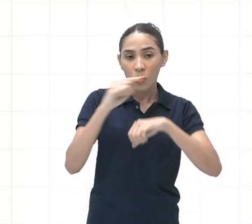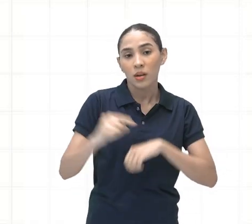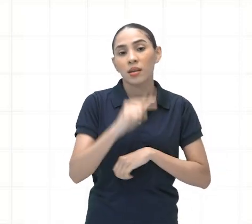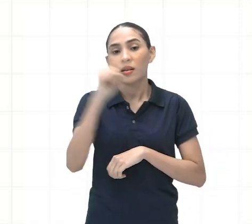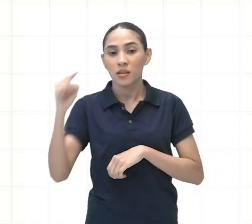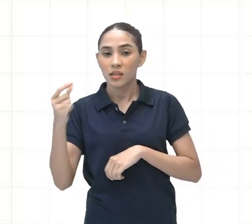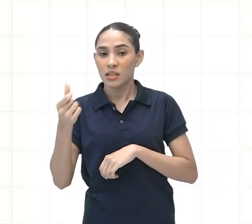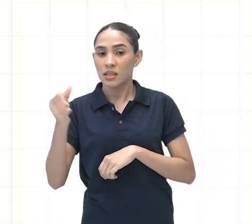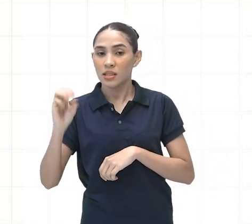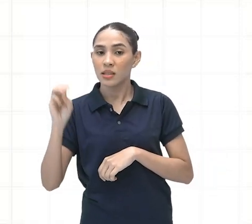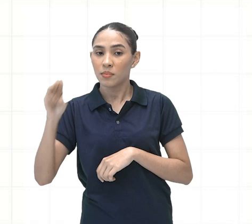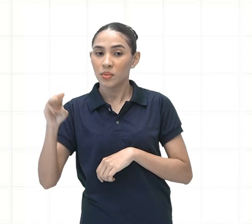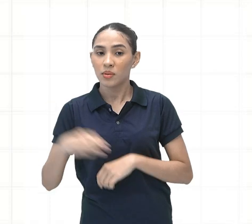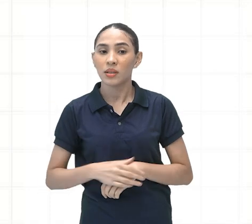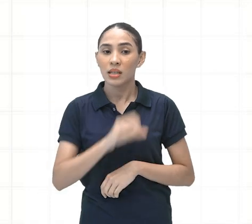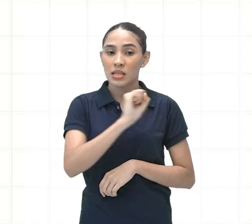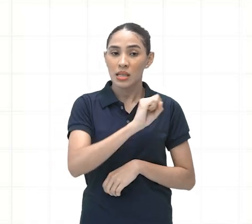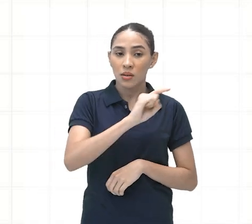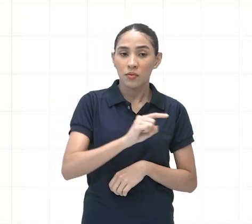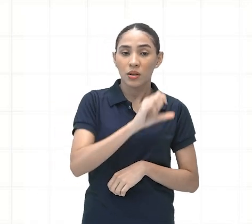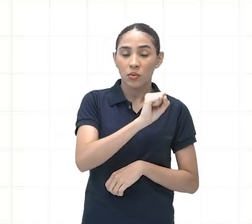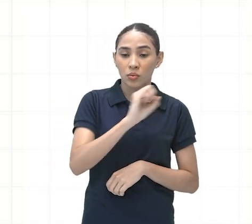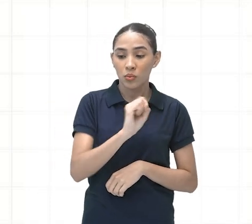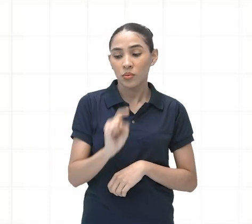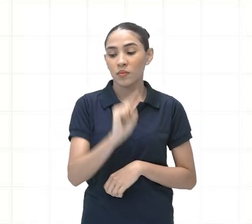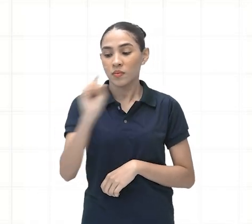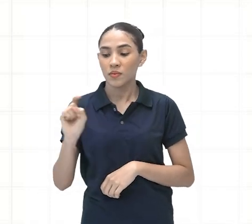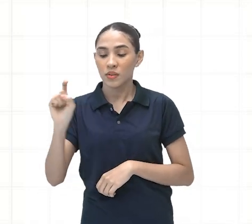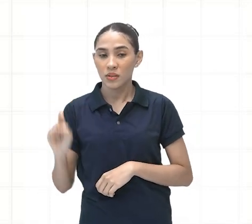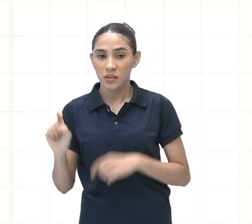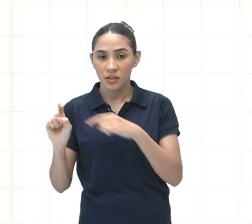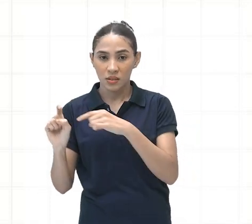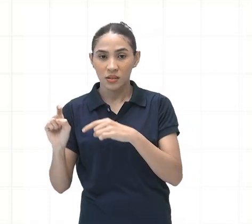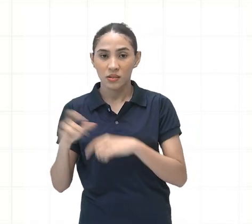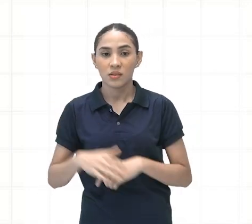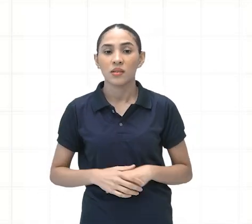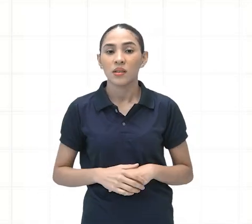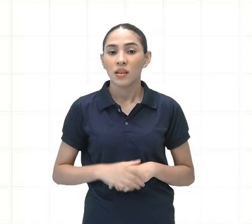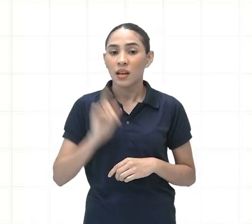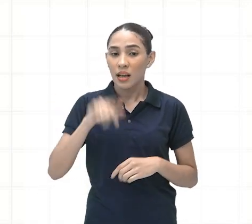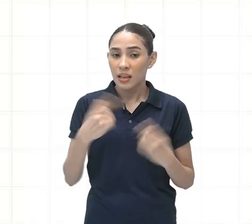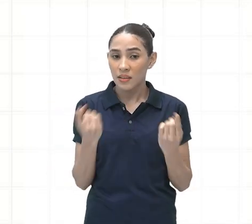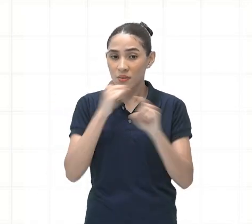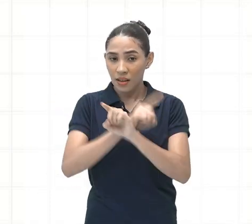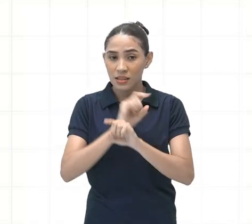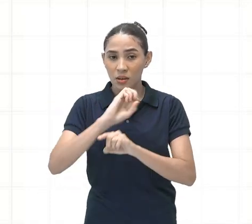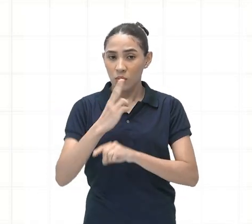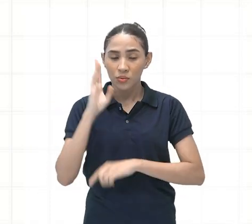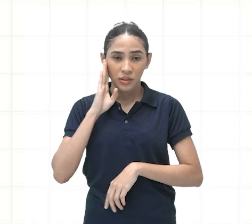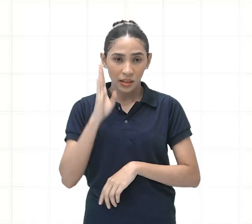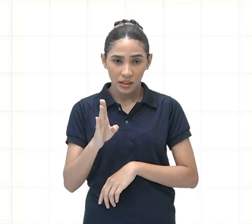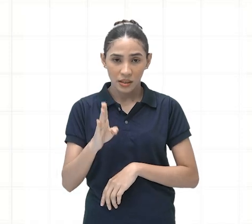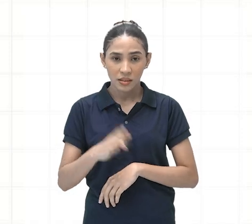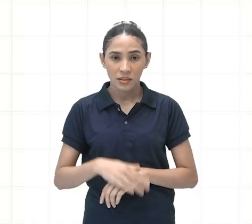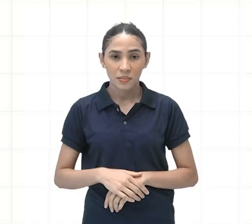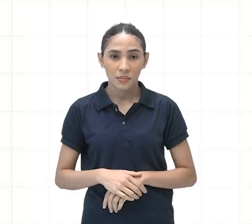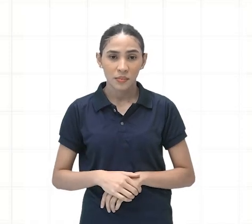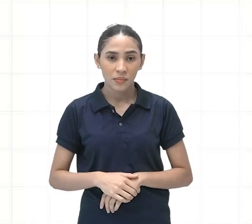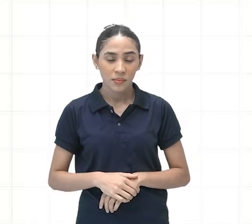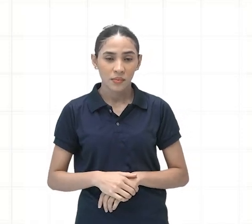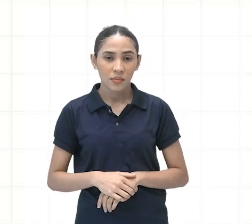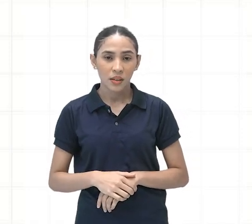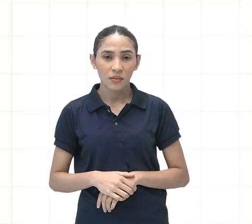minutos. 0,88 tem x. Essas grandezas são inverso ou diretamente proporcionais?